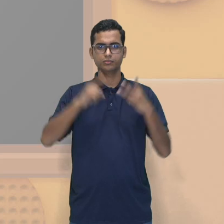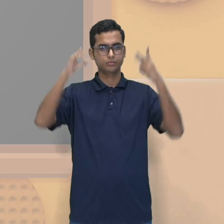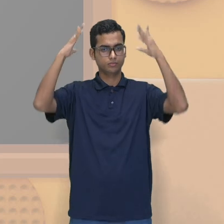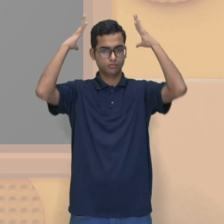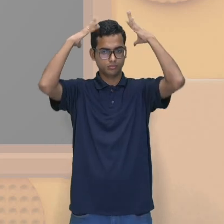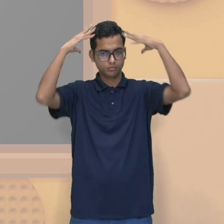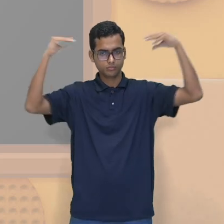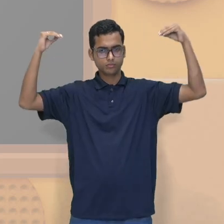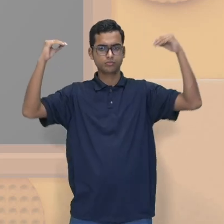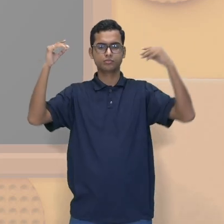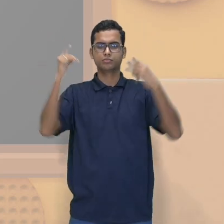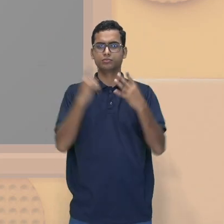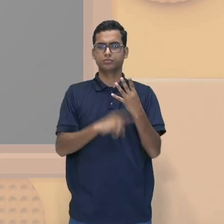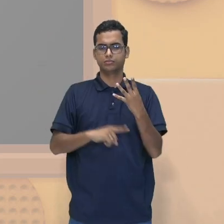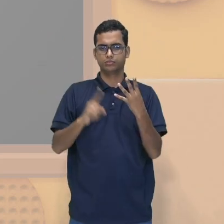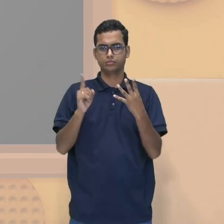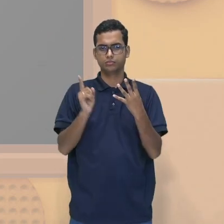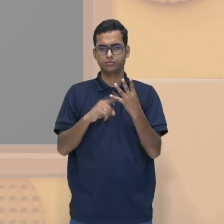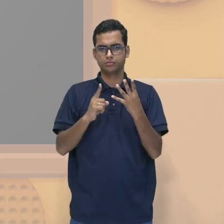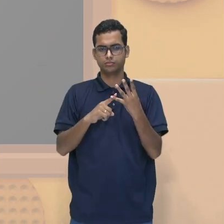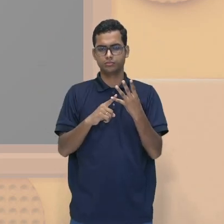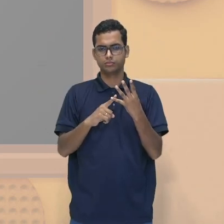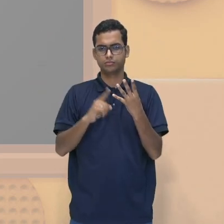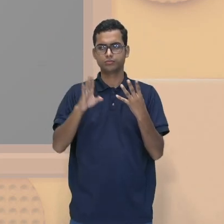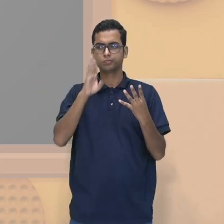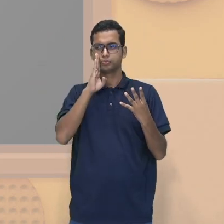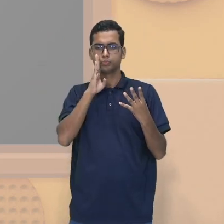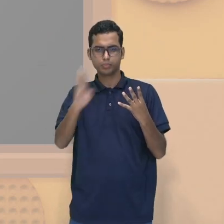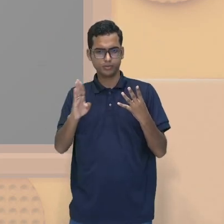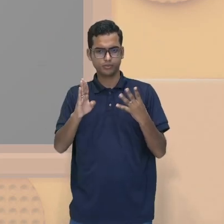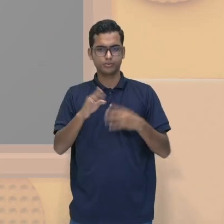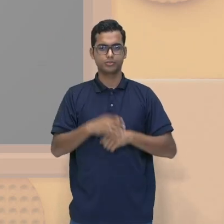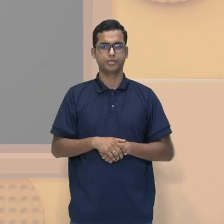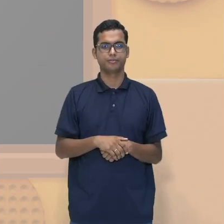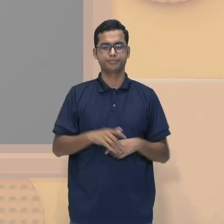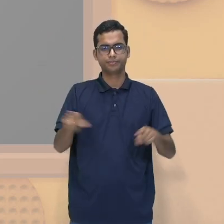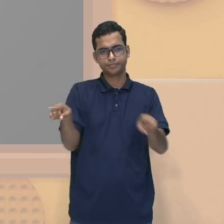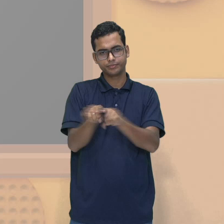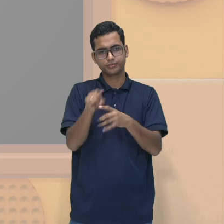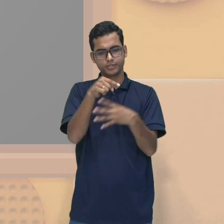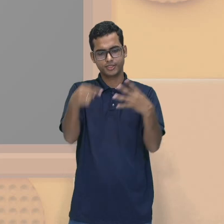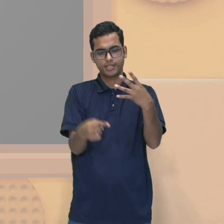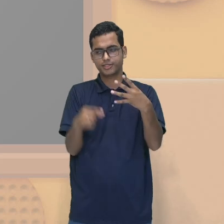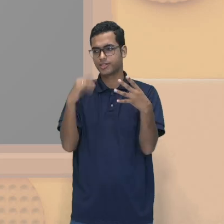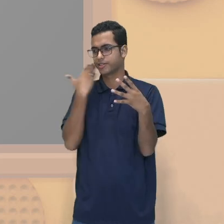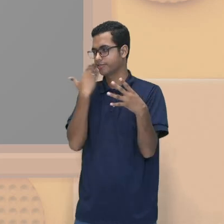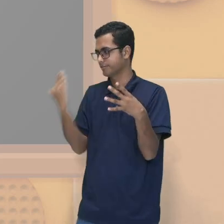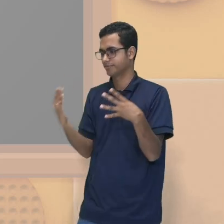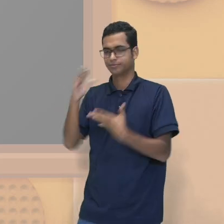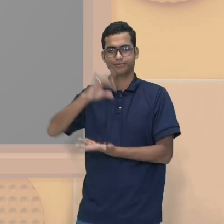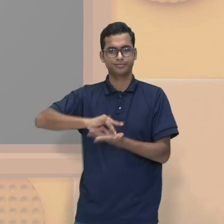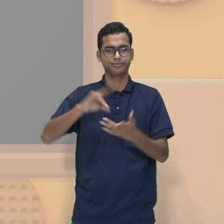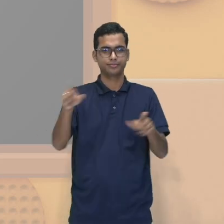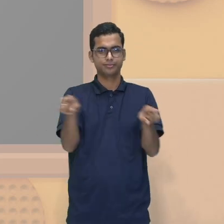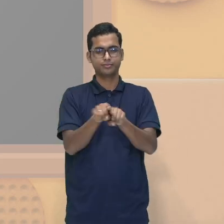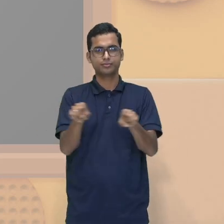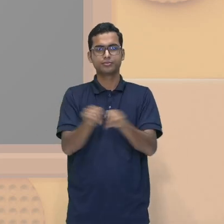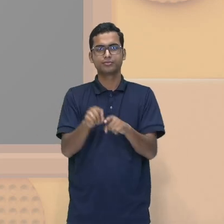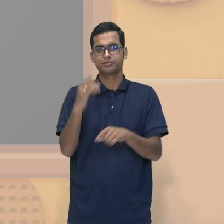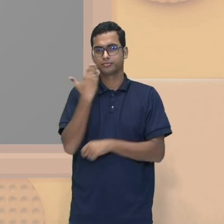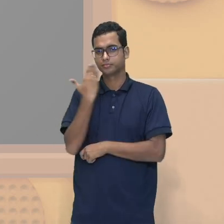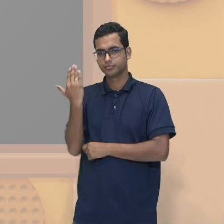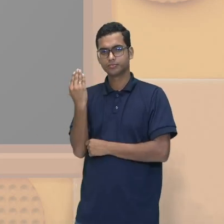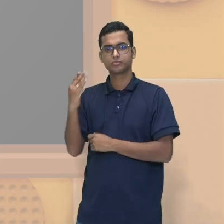Espanha vão usar o Renascimento para explicar as grandes navegações. Esses dois reinos, né,